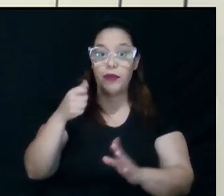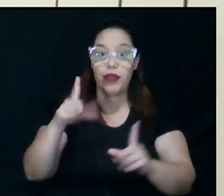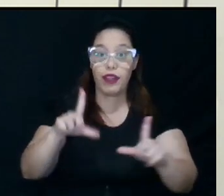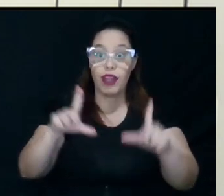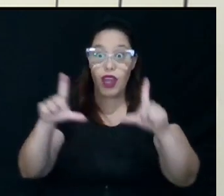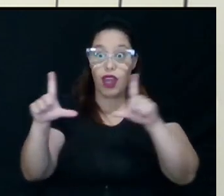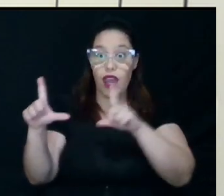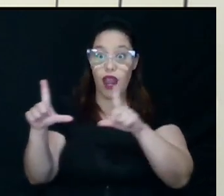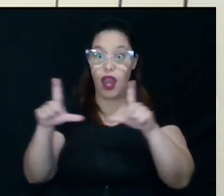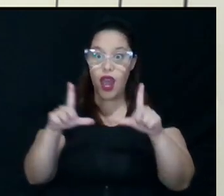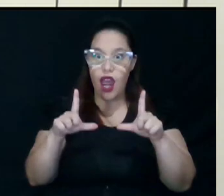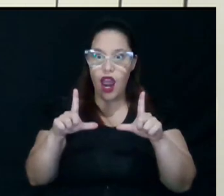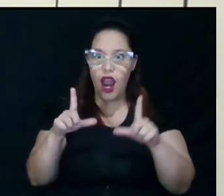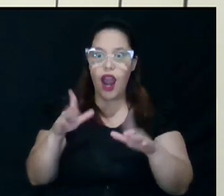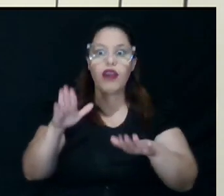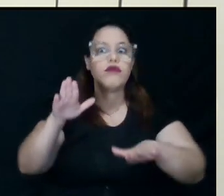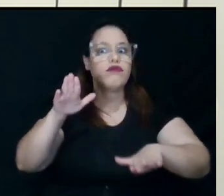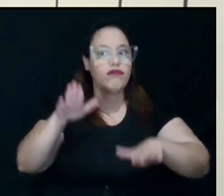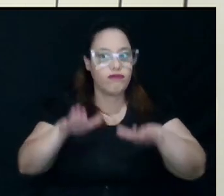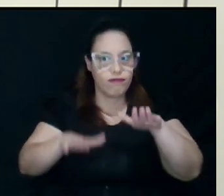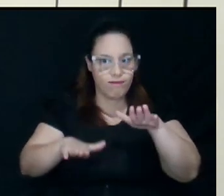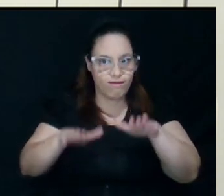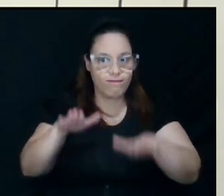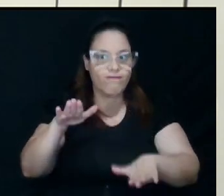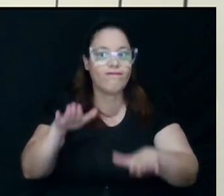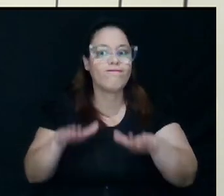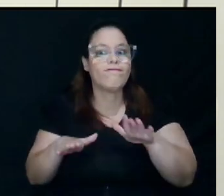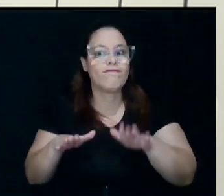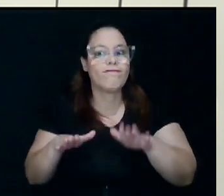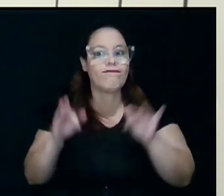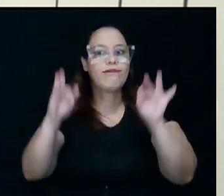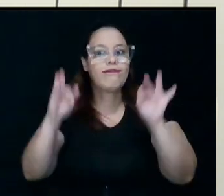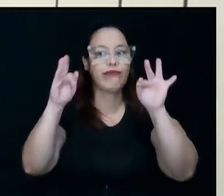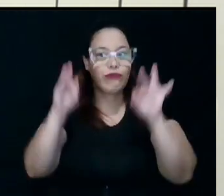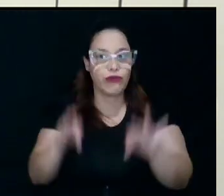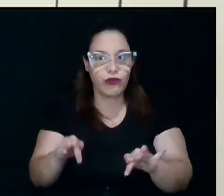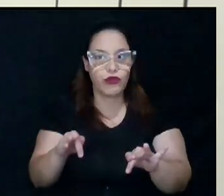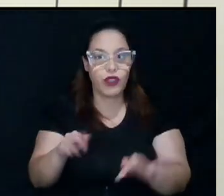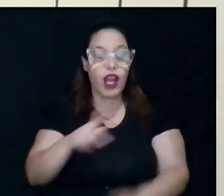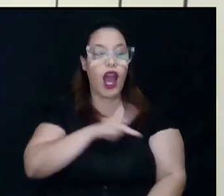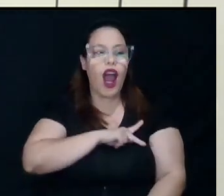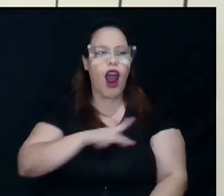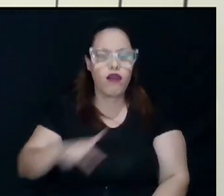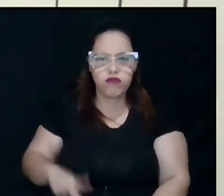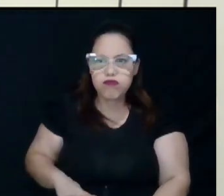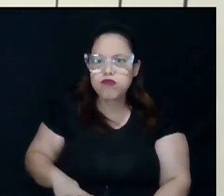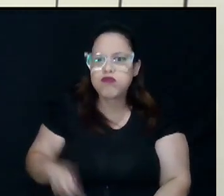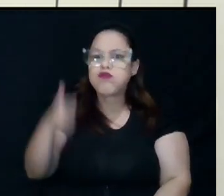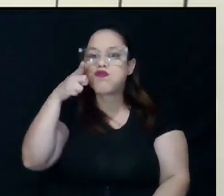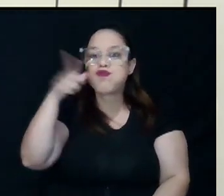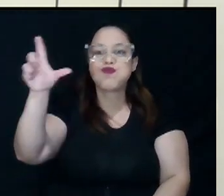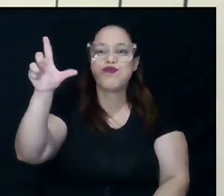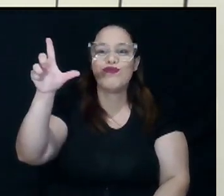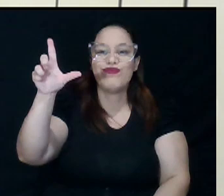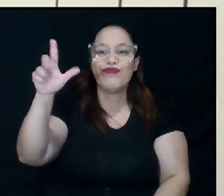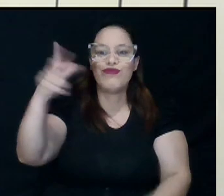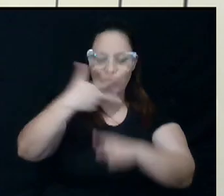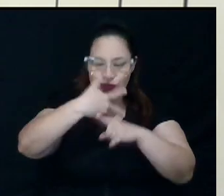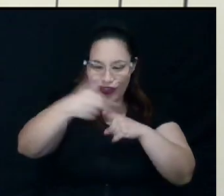muito equilibrado, viu? Mas no fim, a Ponte foi mais competente e saiu com uma importante vitória.